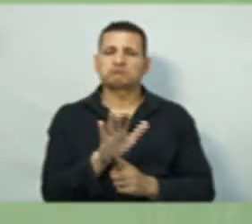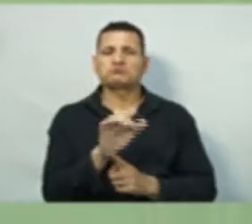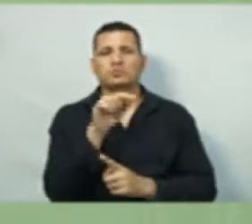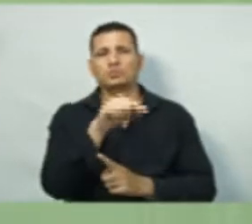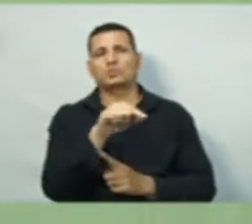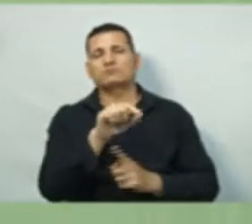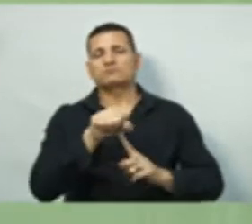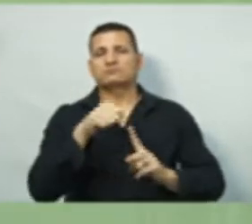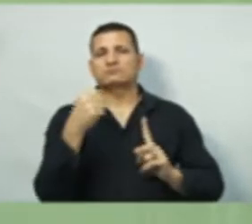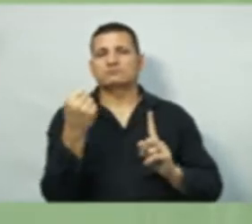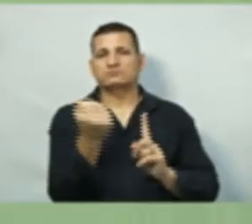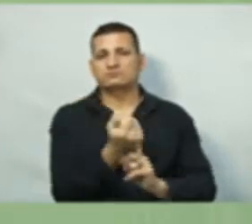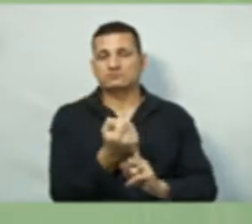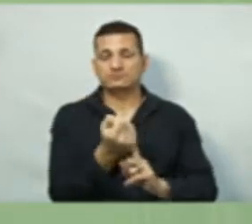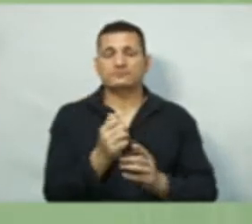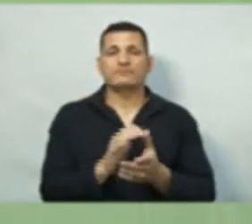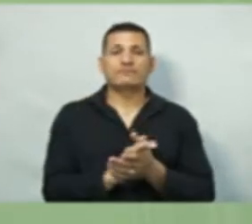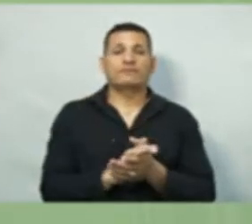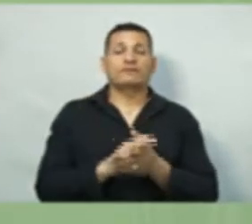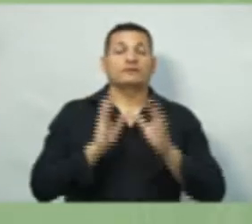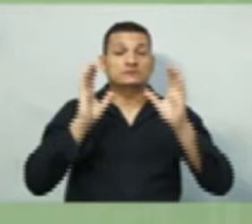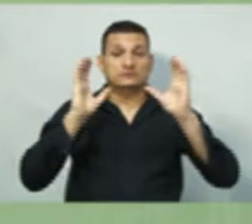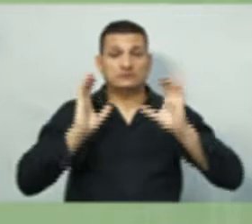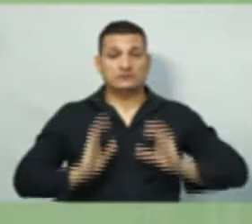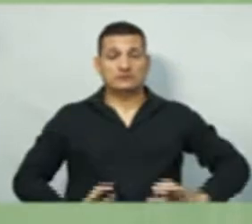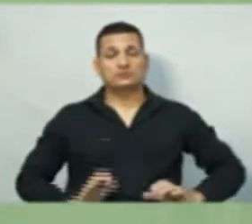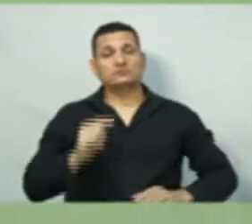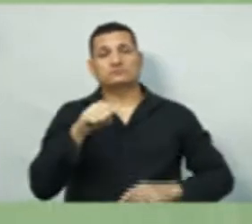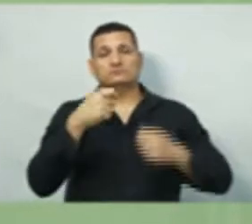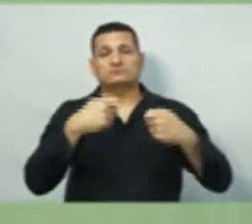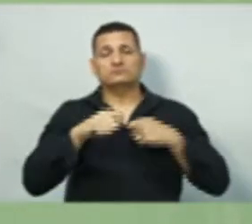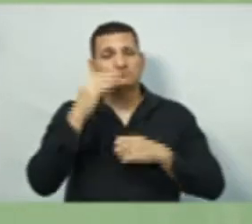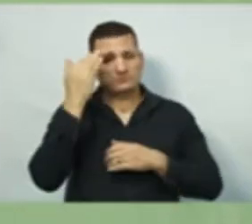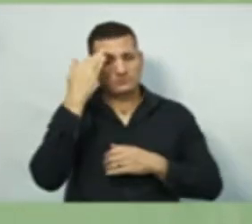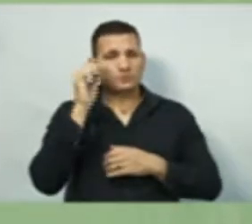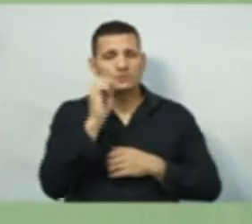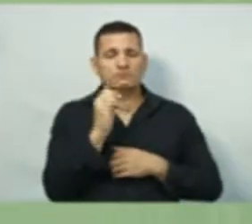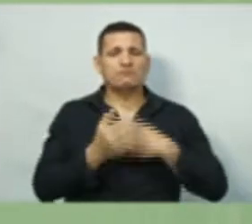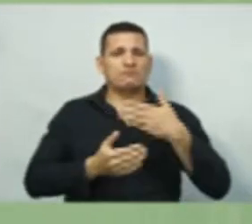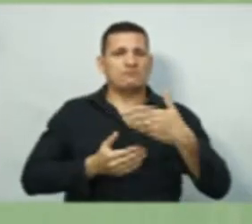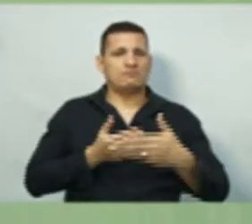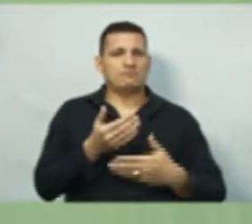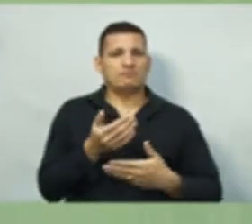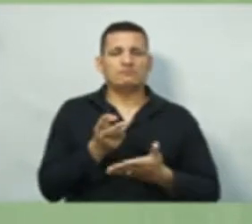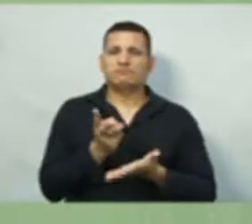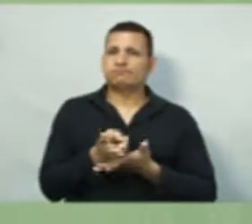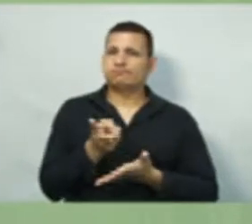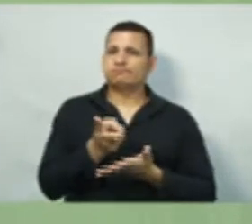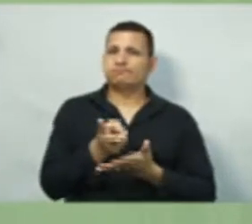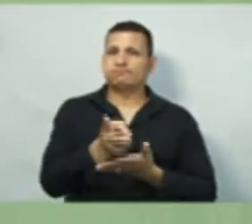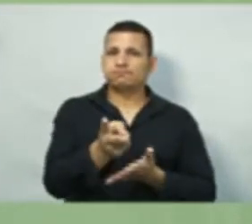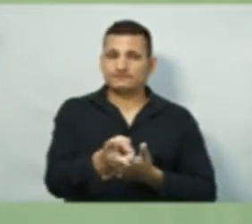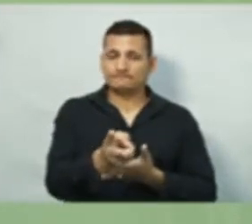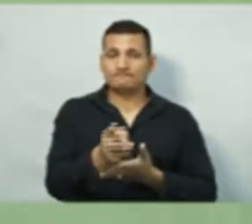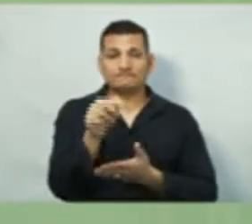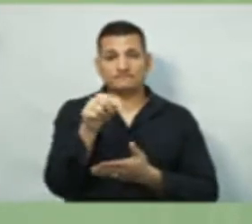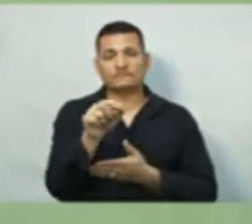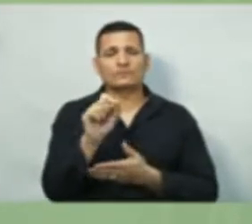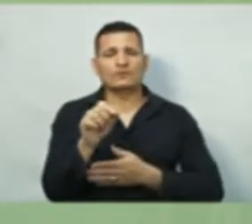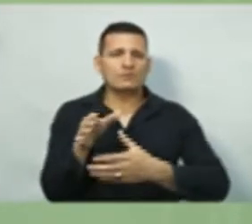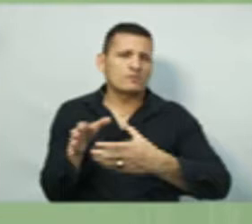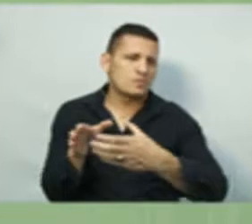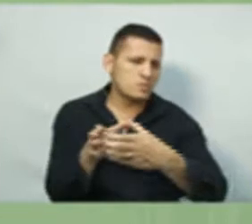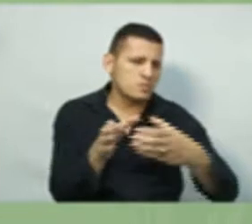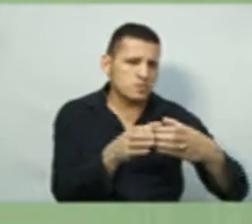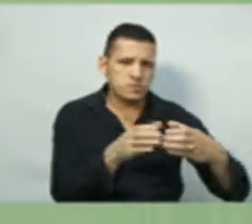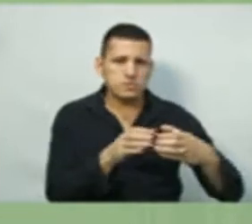sociedade. A cidadania deve ser entendida como um processo contínuo, uma construção coletiva, significando